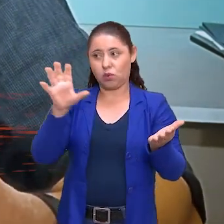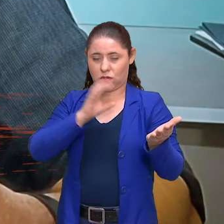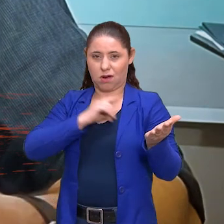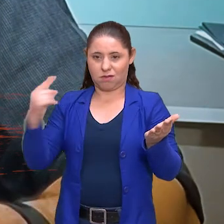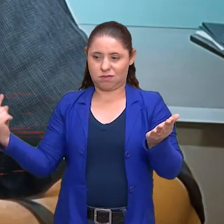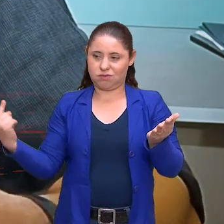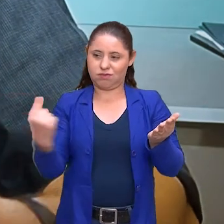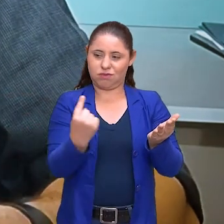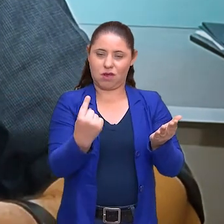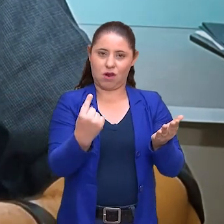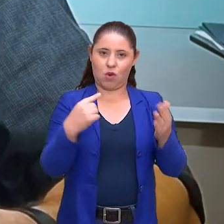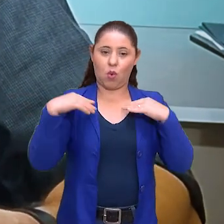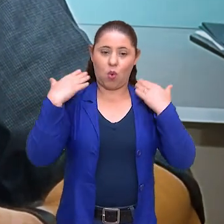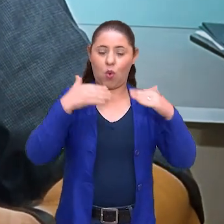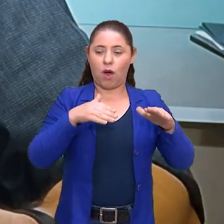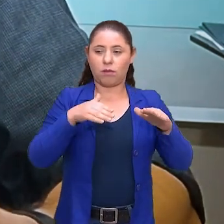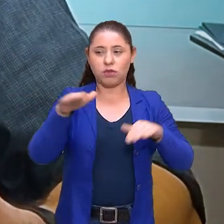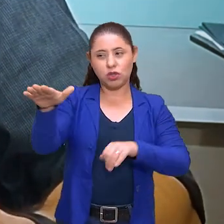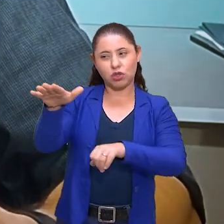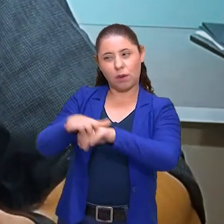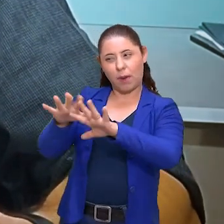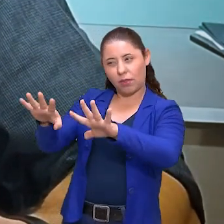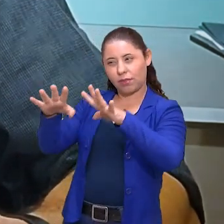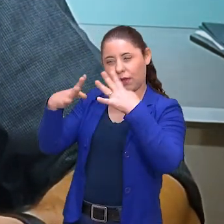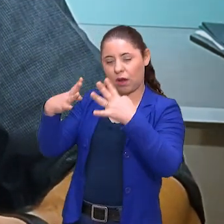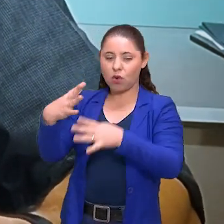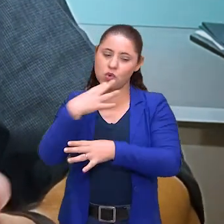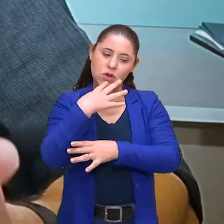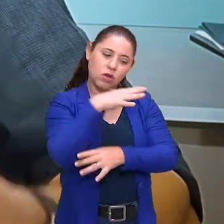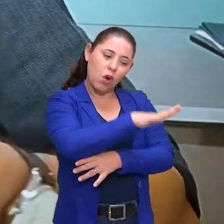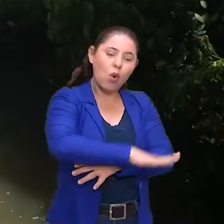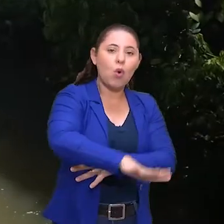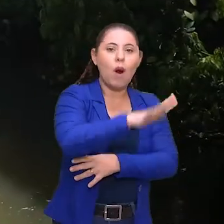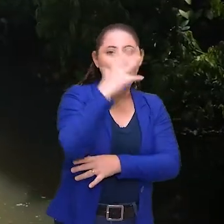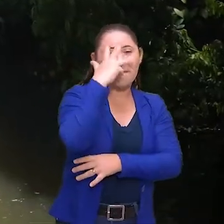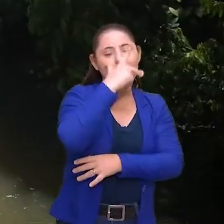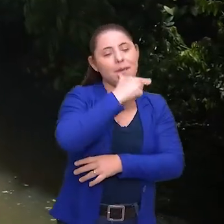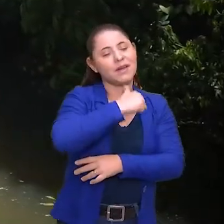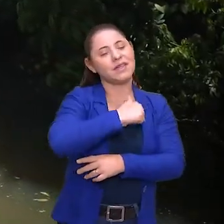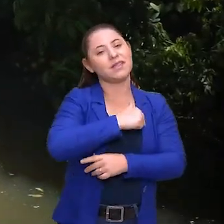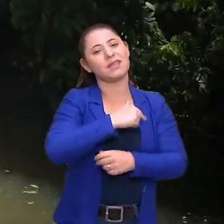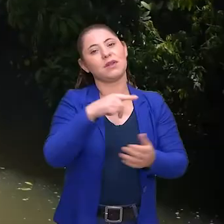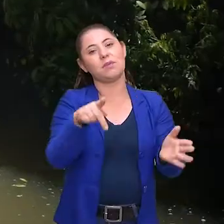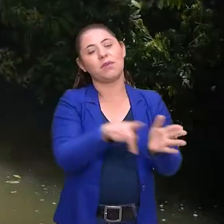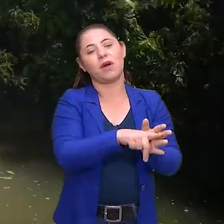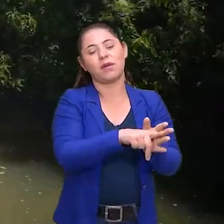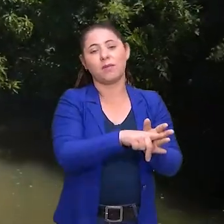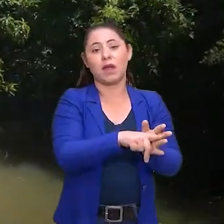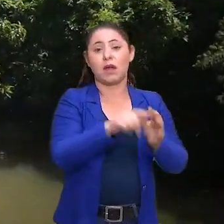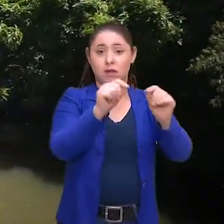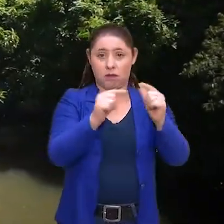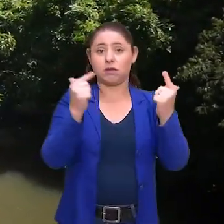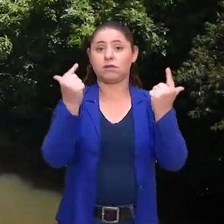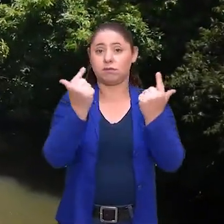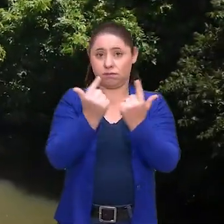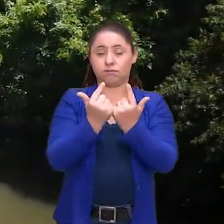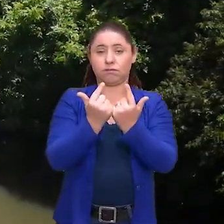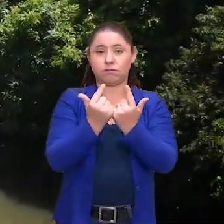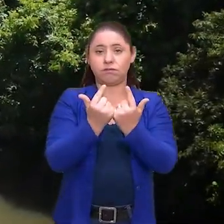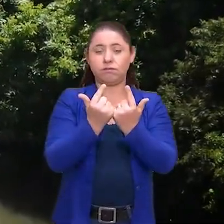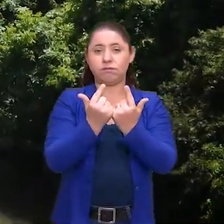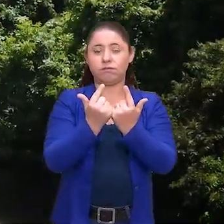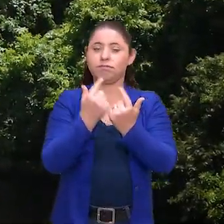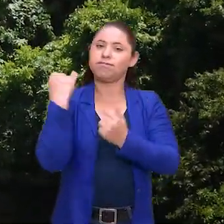gosta desse turismo, mas também atrair esse turista para conhecer outras belezas naturais da nossa região. A Assembleia